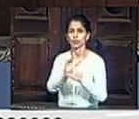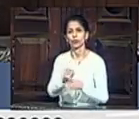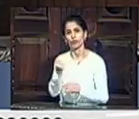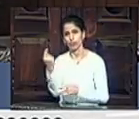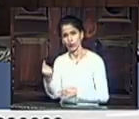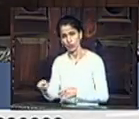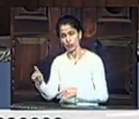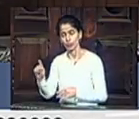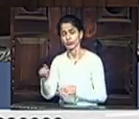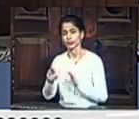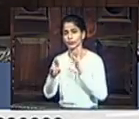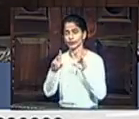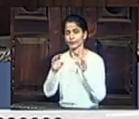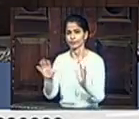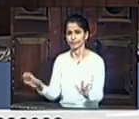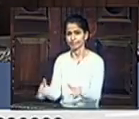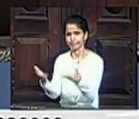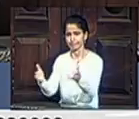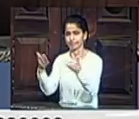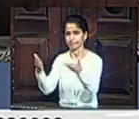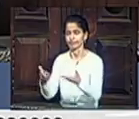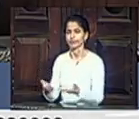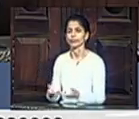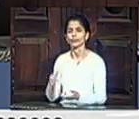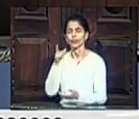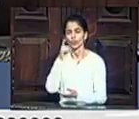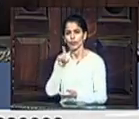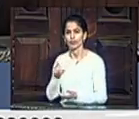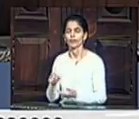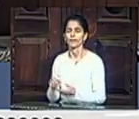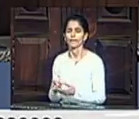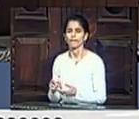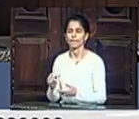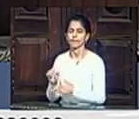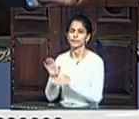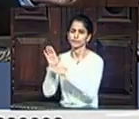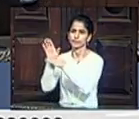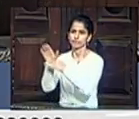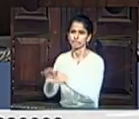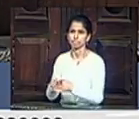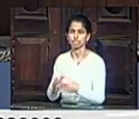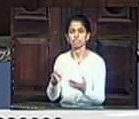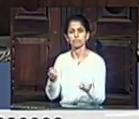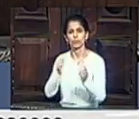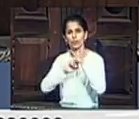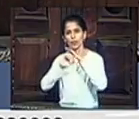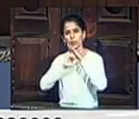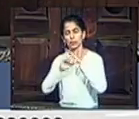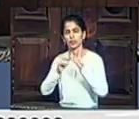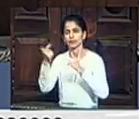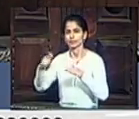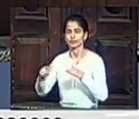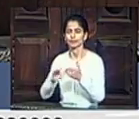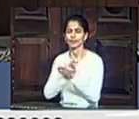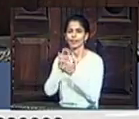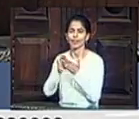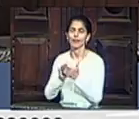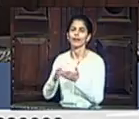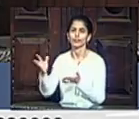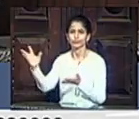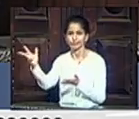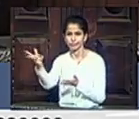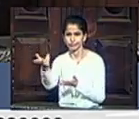fiscal. Incentivo fiscal é aquilo que você concede para a empresa que você não tem, ou seja, você concede